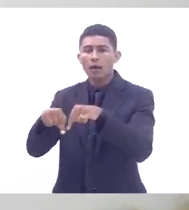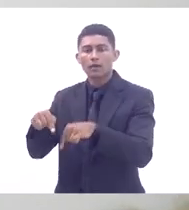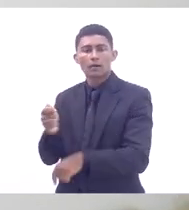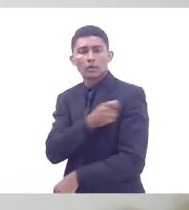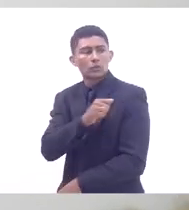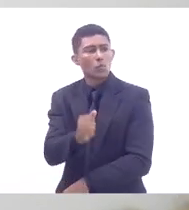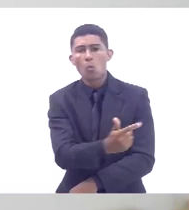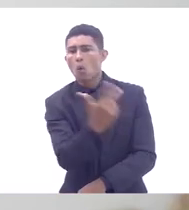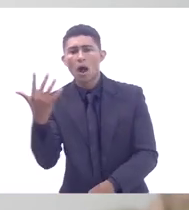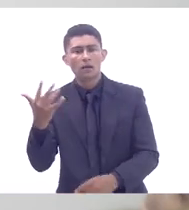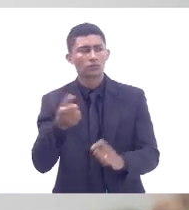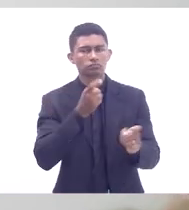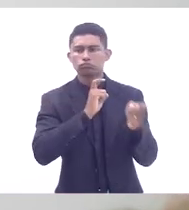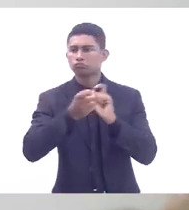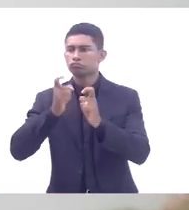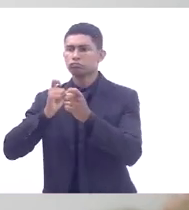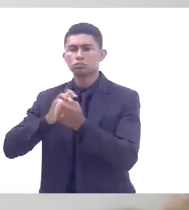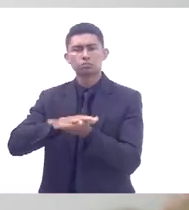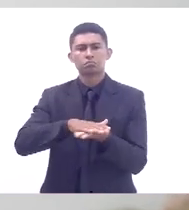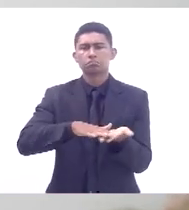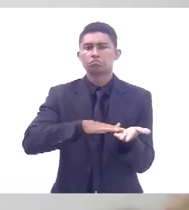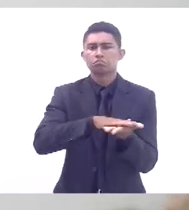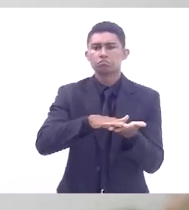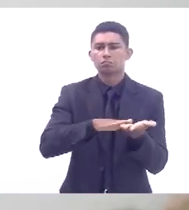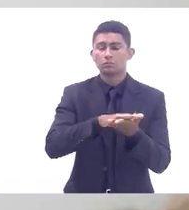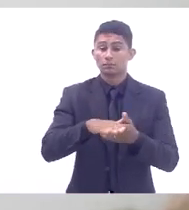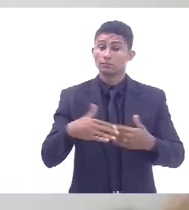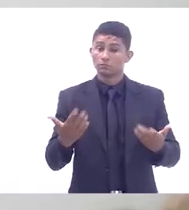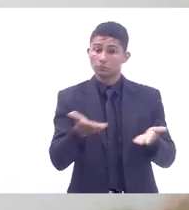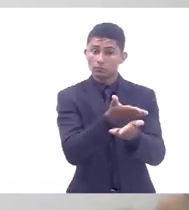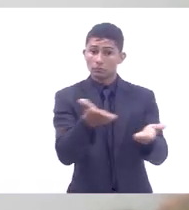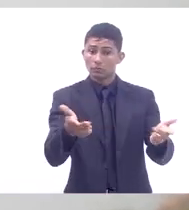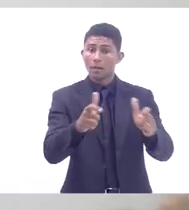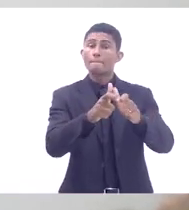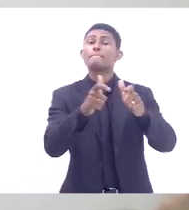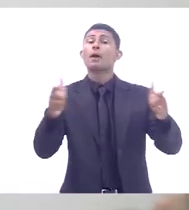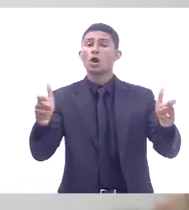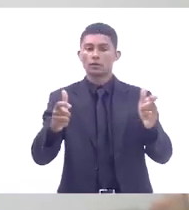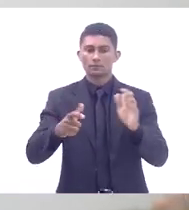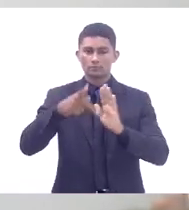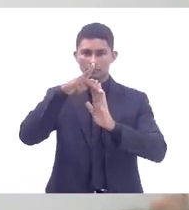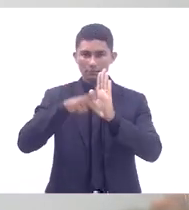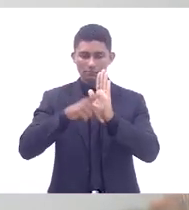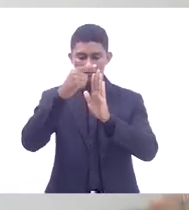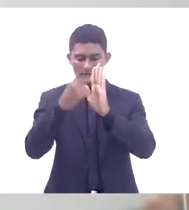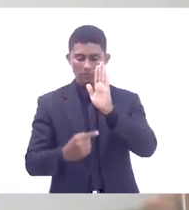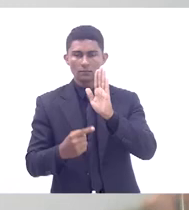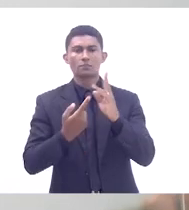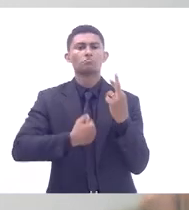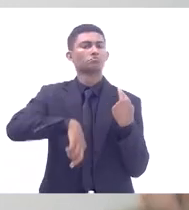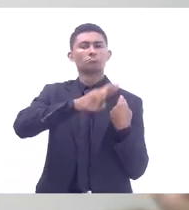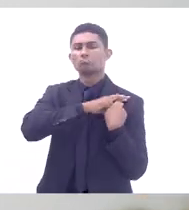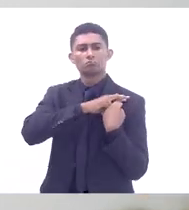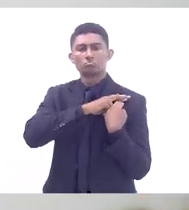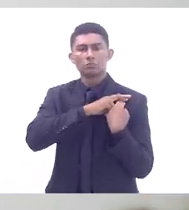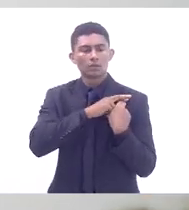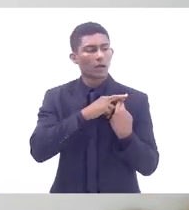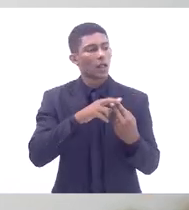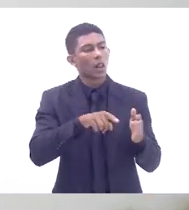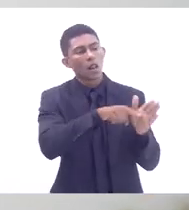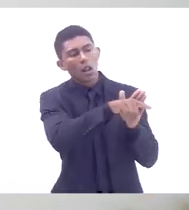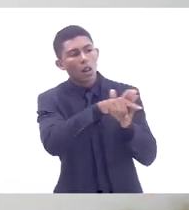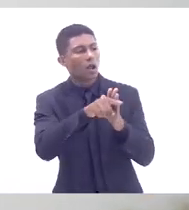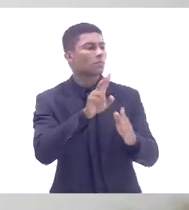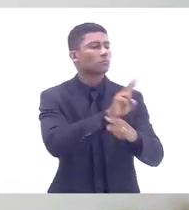transferindo na maioria das dos pontos e se a portaria a responsabilidade de toda a